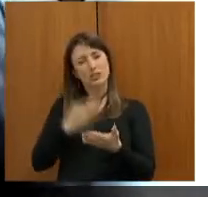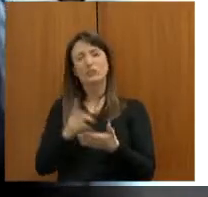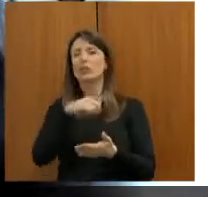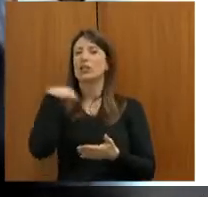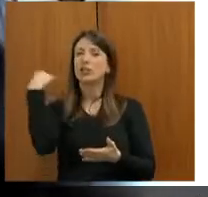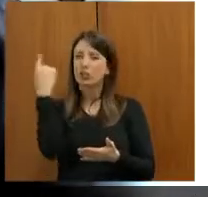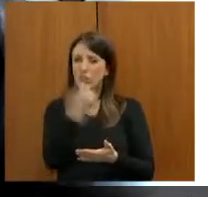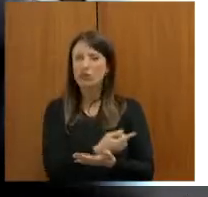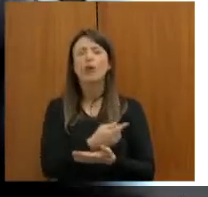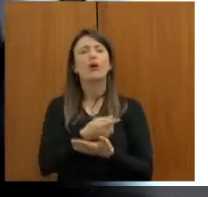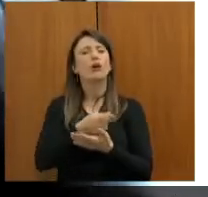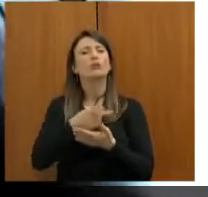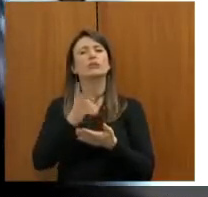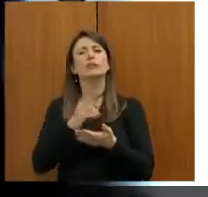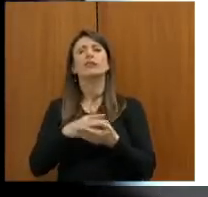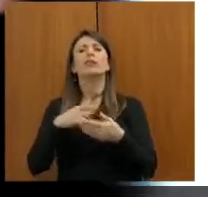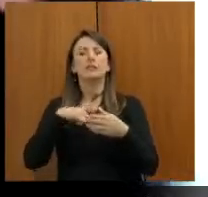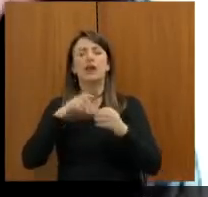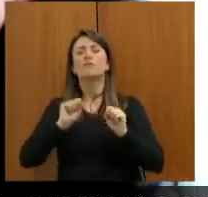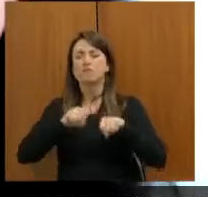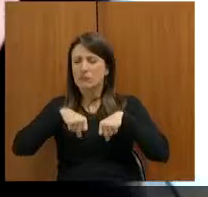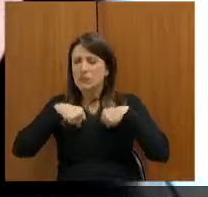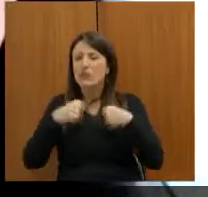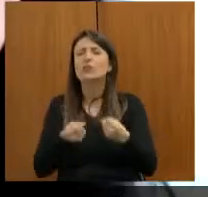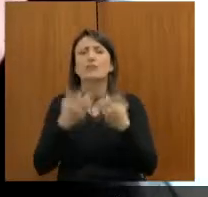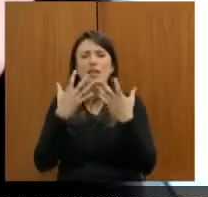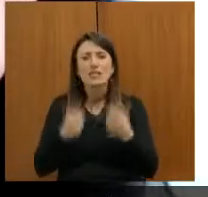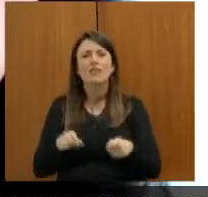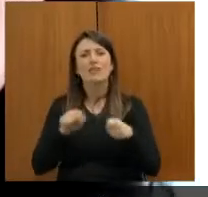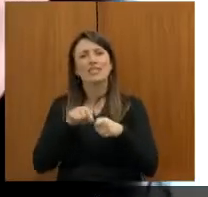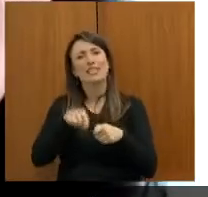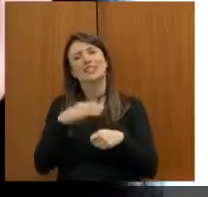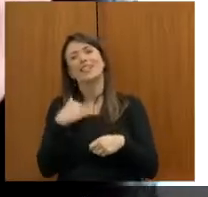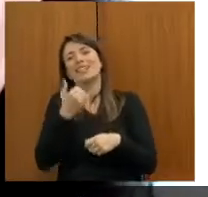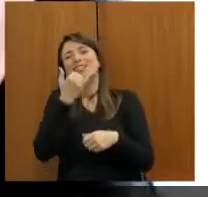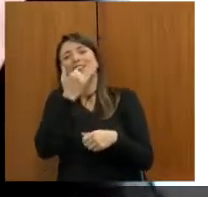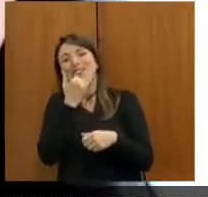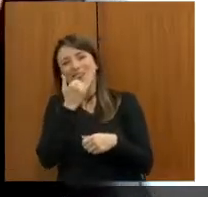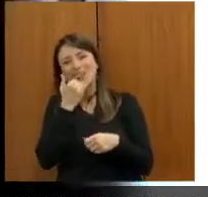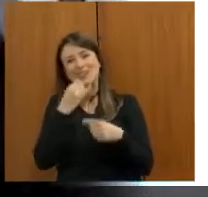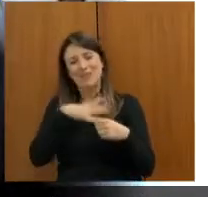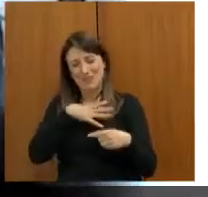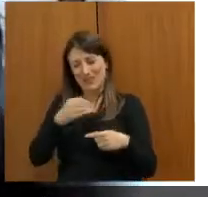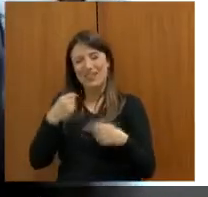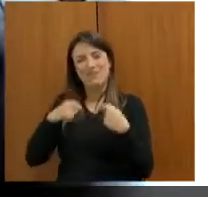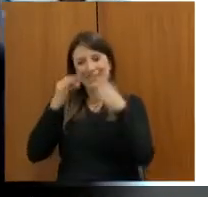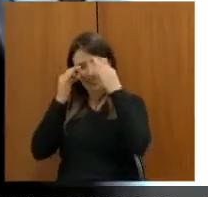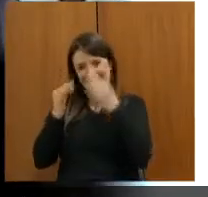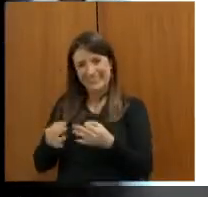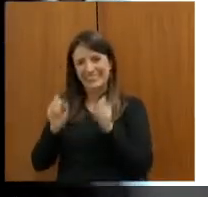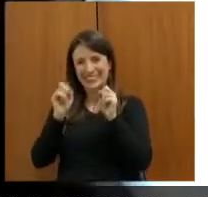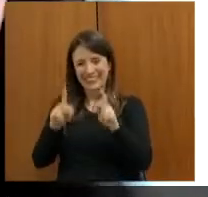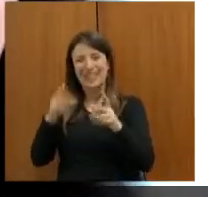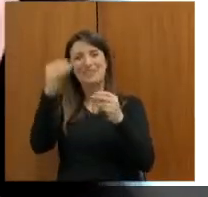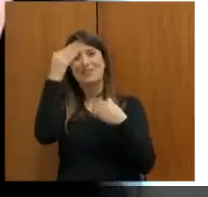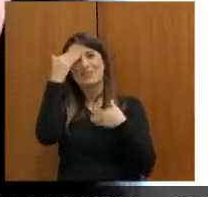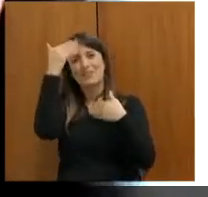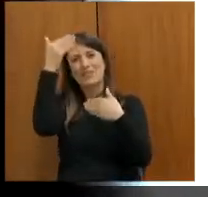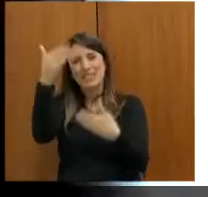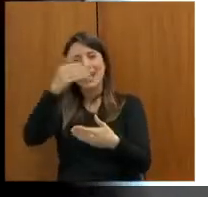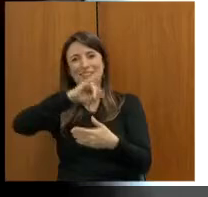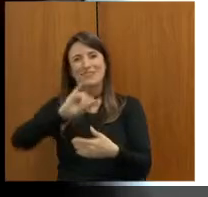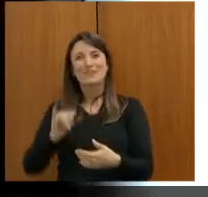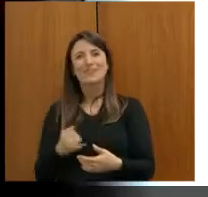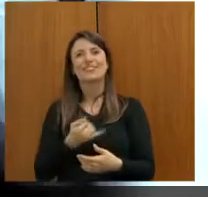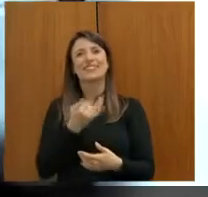dispostos a fazer isso e a Gente desculpa mas eu vou ter que ter minha filhinha tá bom muito obrigada pela